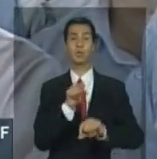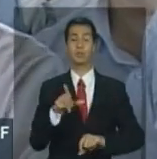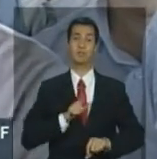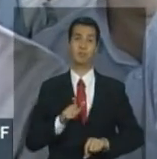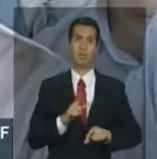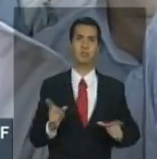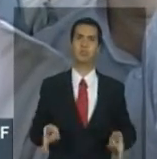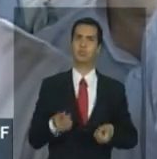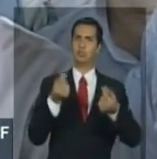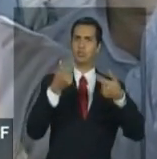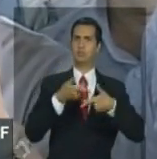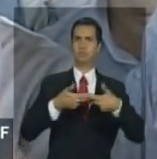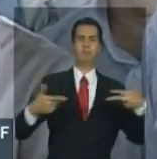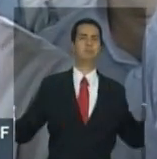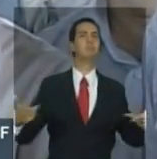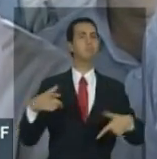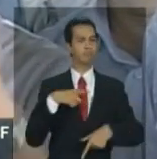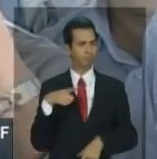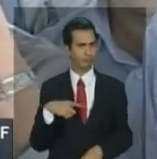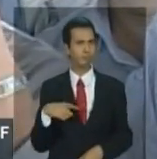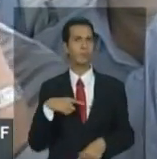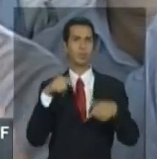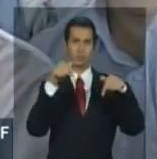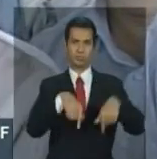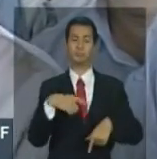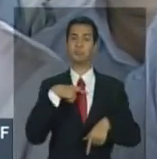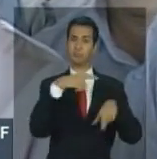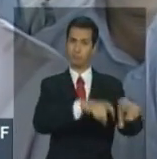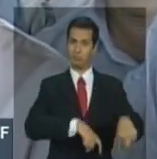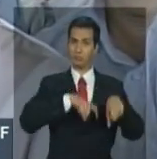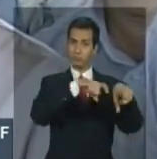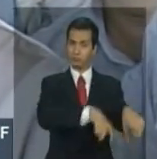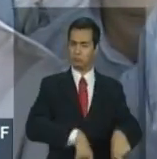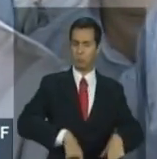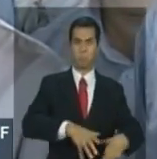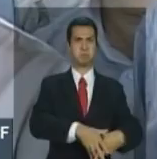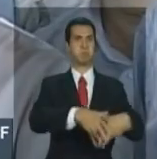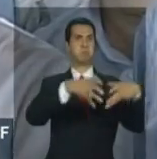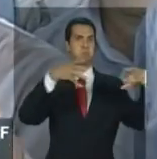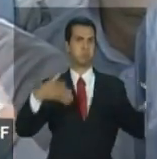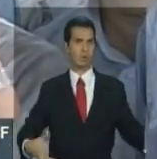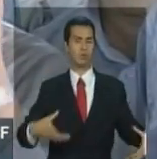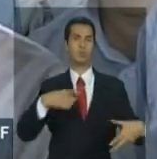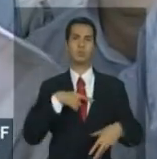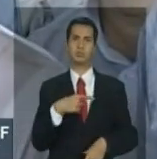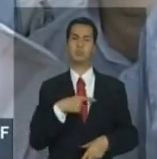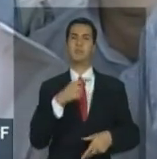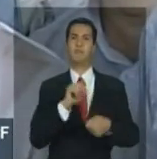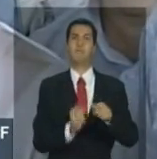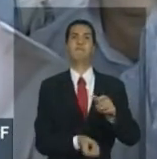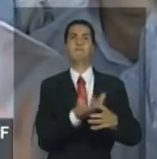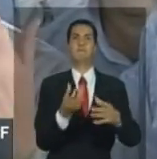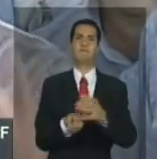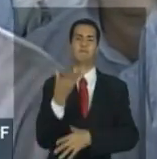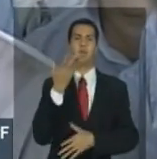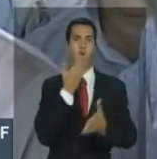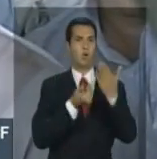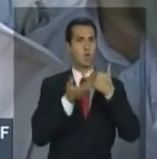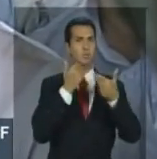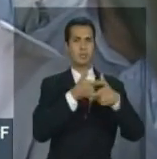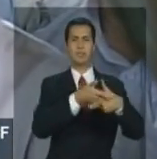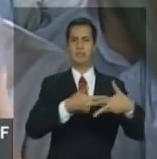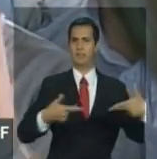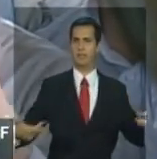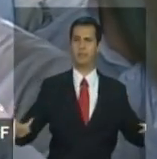riquezas enormes. É uma das fronteiras agrícolas desse país. tem uma grande produção de grãos, de